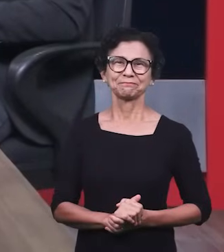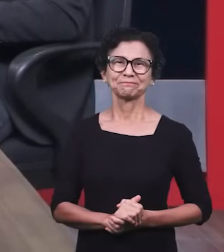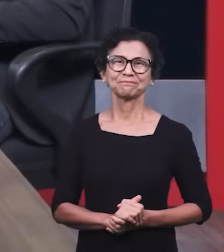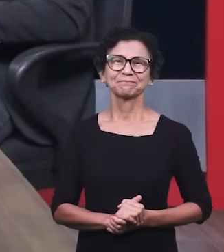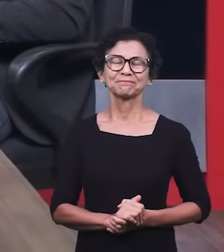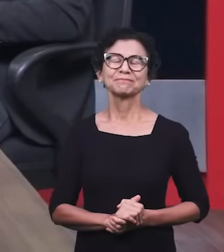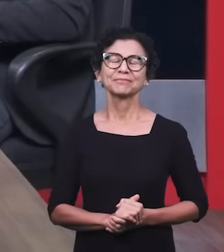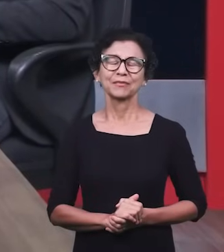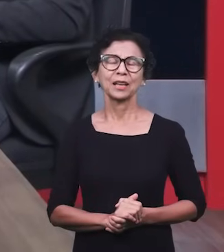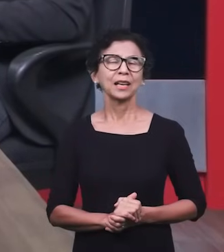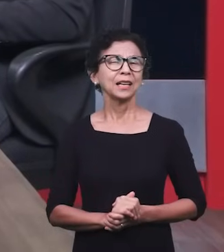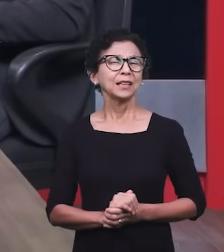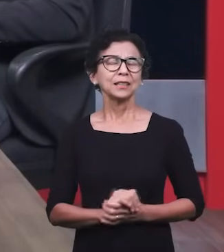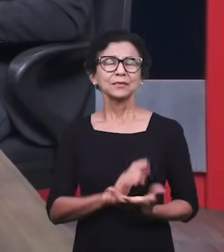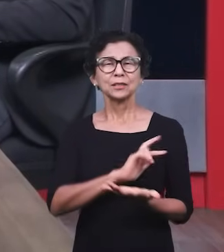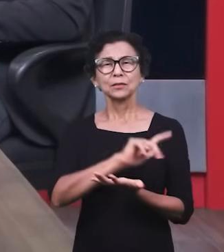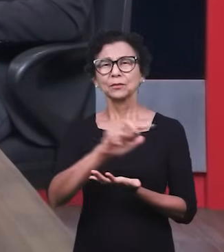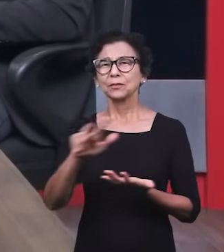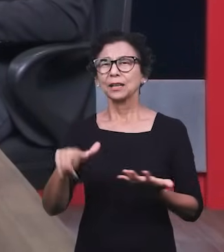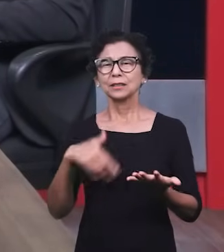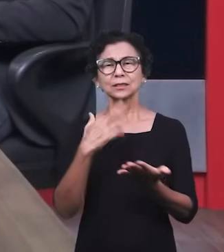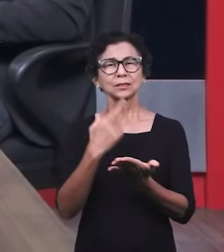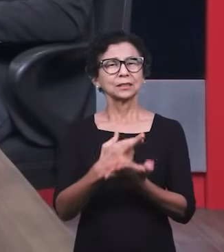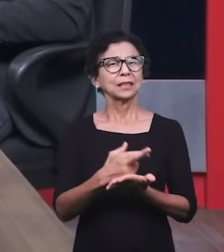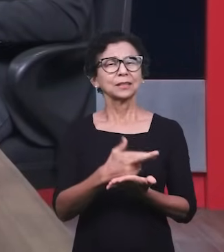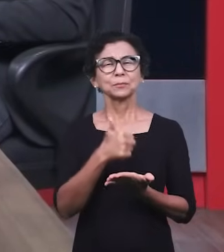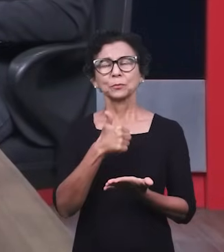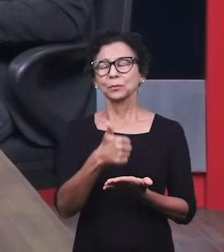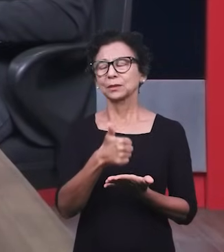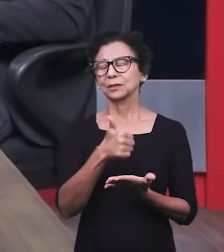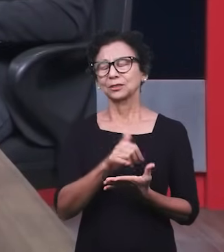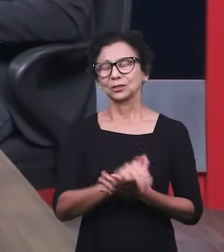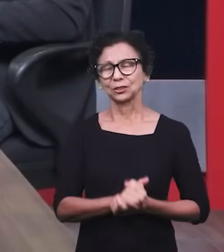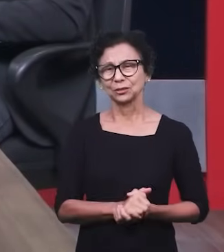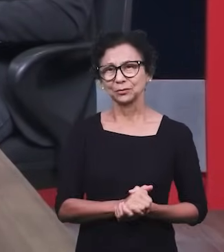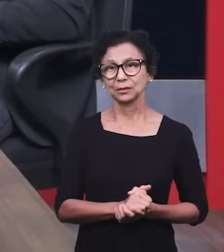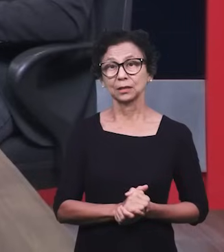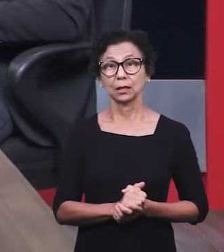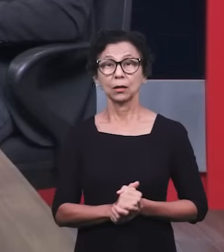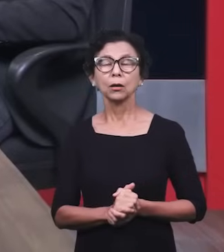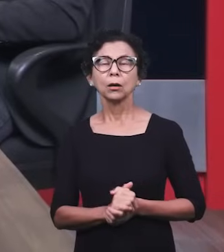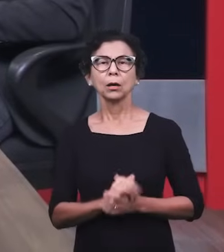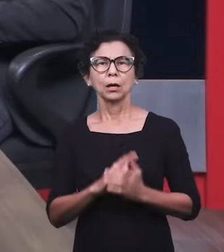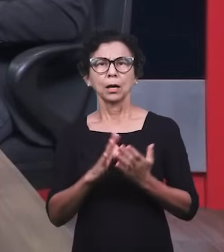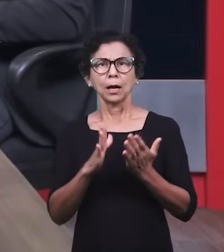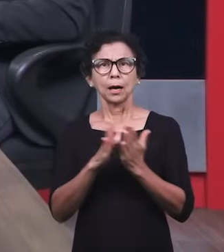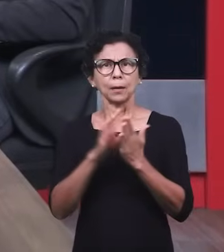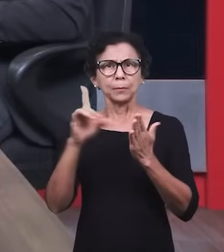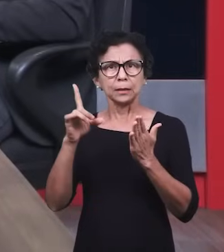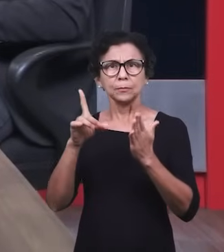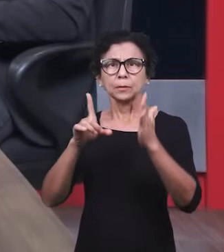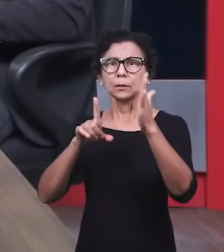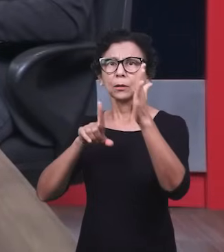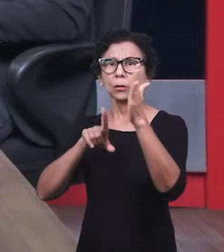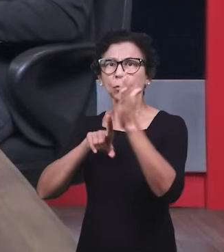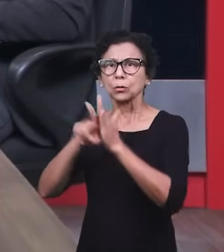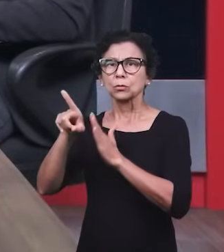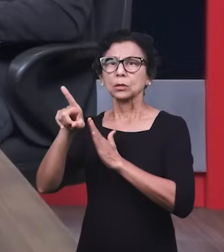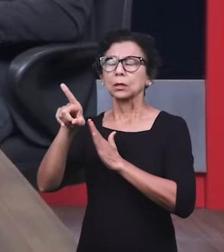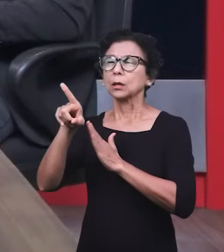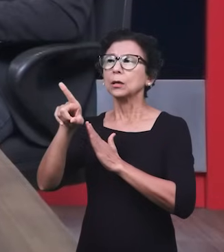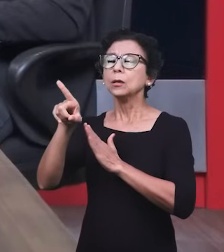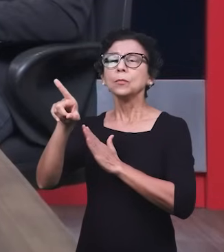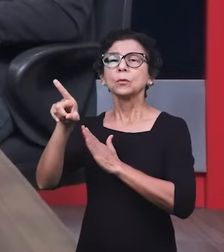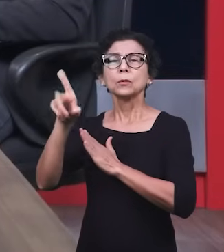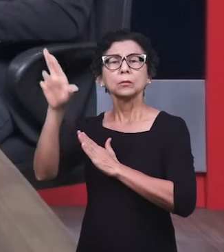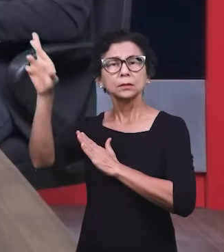que é consulta a palavra né quando nós consultamos a palavra o Senor nos dar tantos livramentos né Nós temos a reserva nutritiva